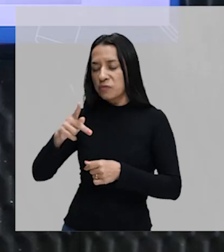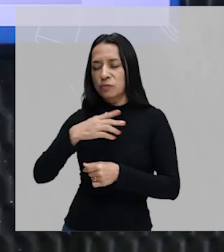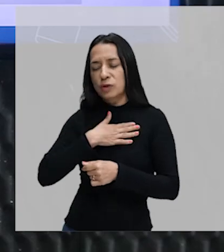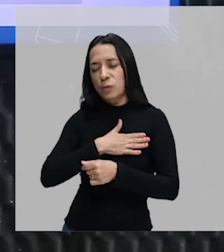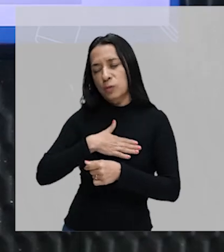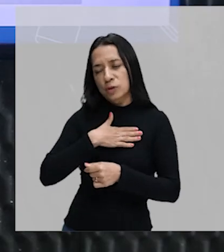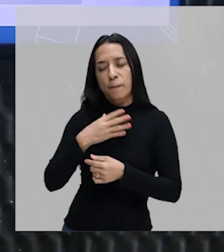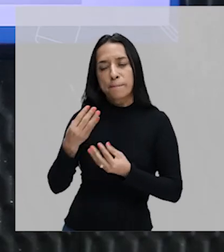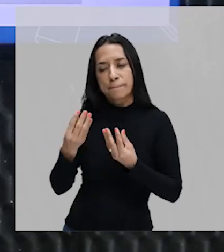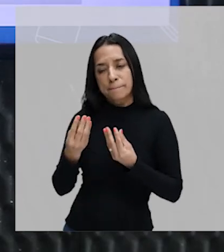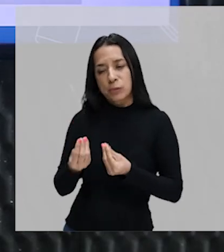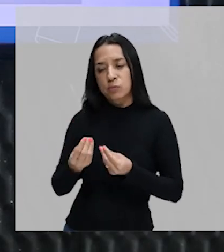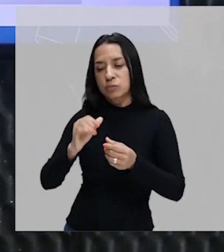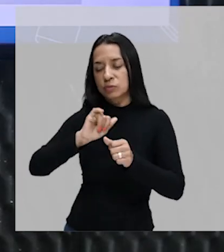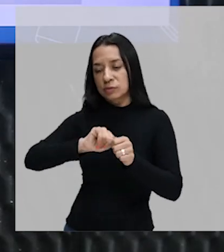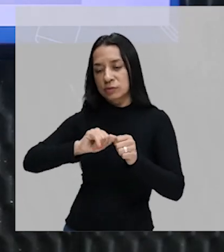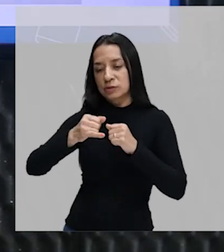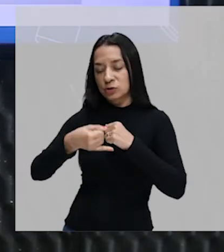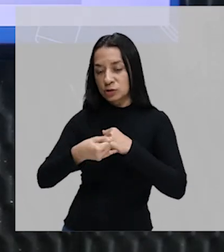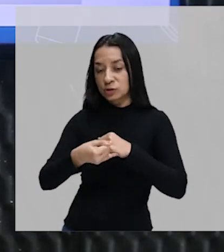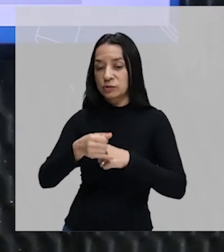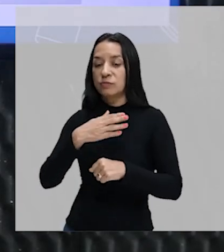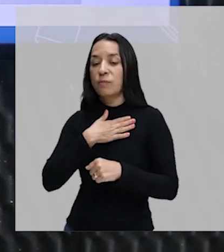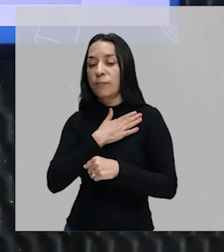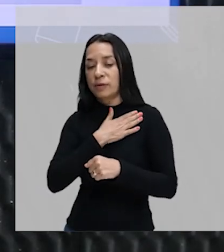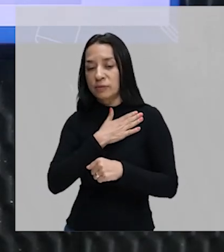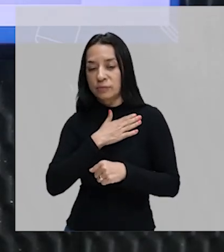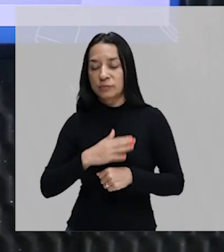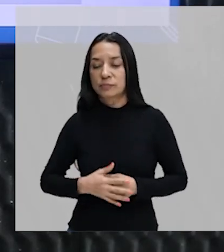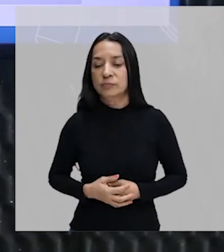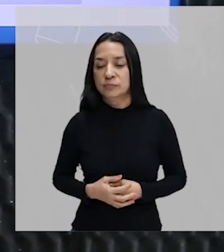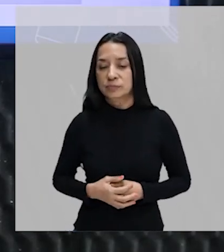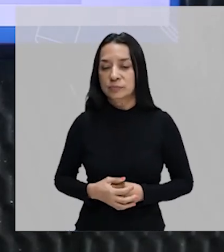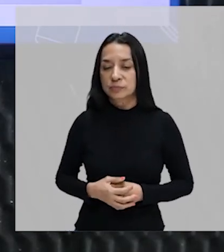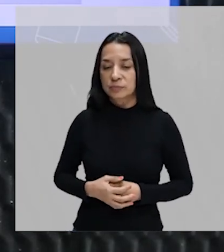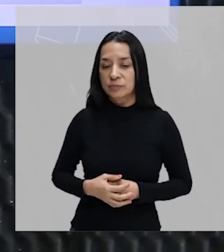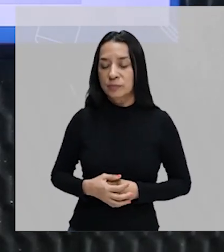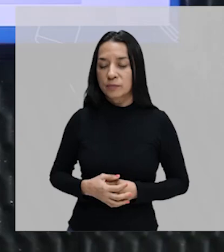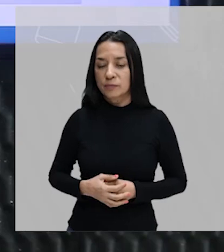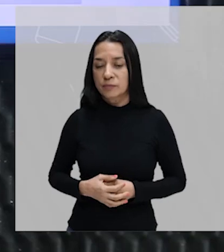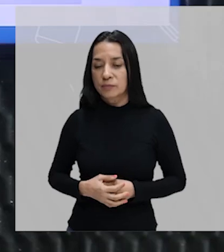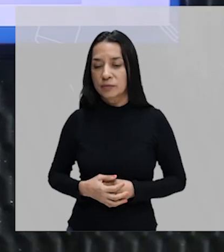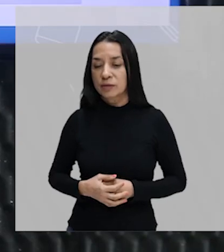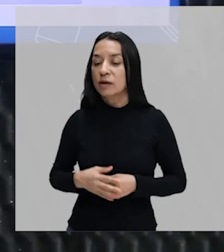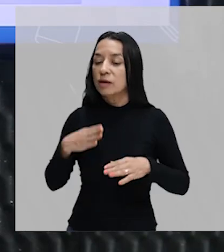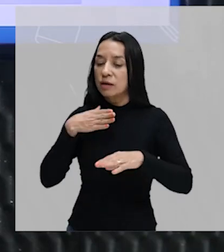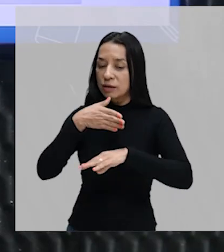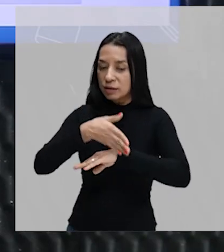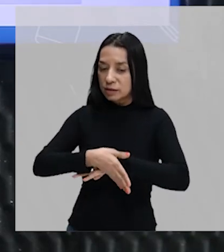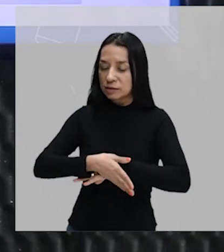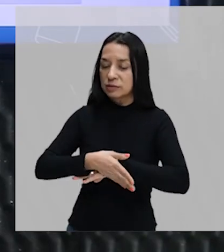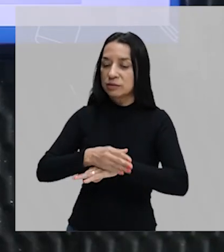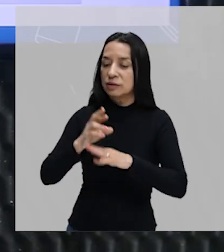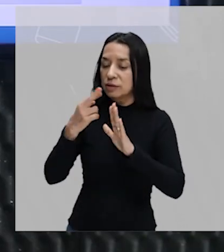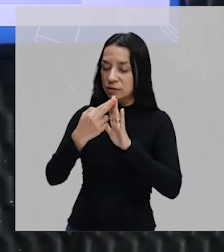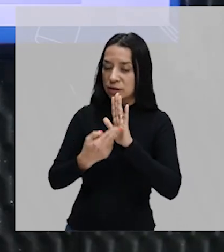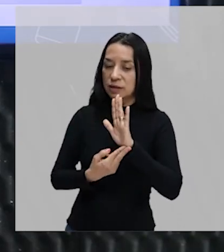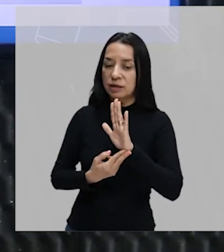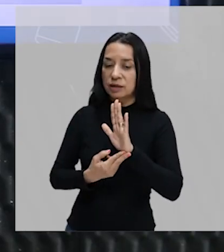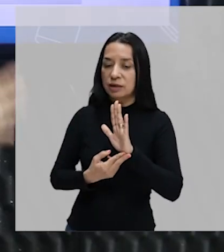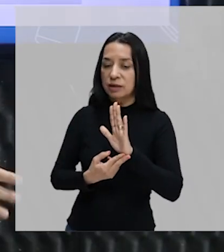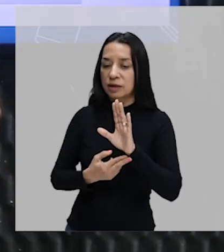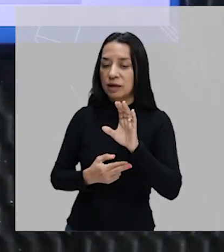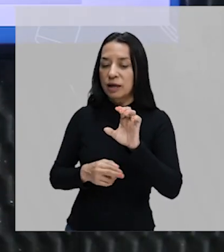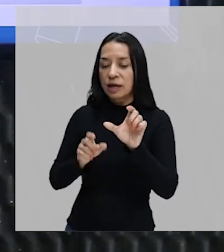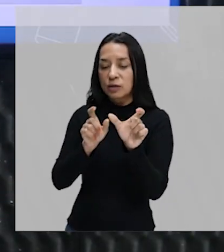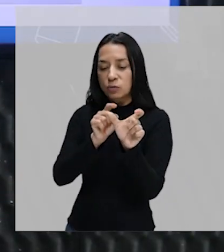guatemalteca ou simplesmente guatemalense. E aí vai entrar naquela regrinha, terminado em ense, não tem masculino, não